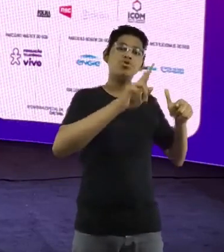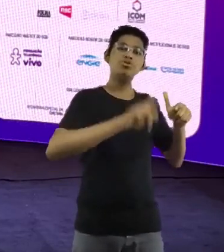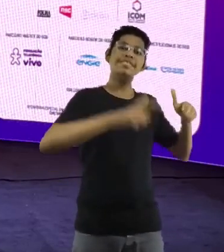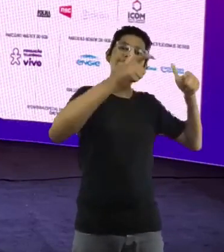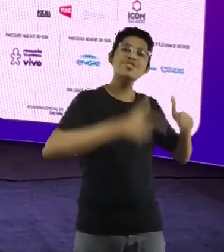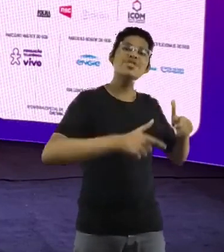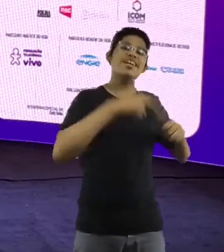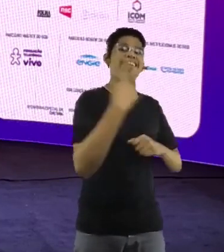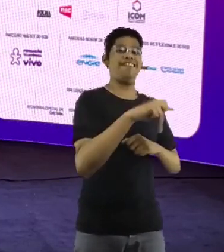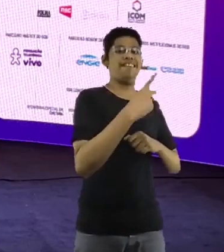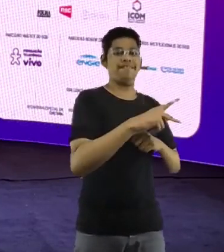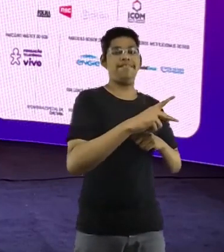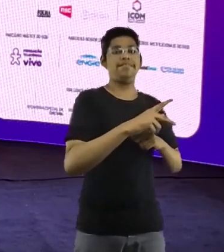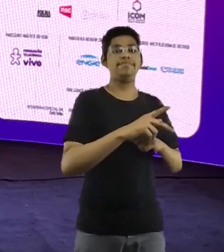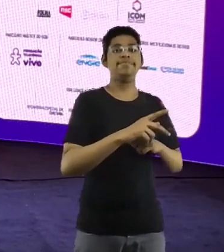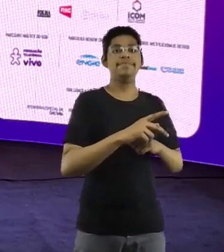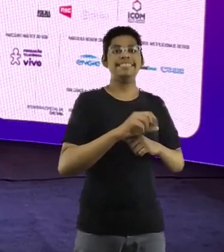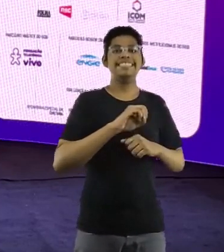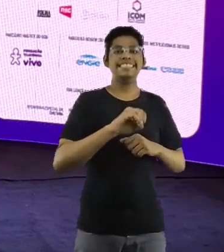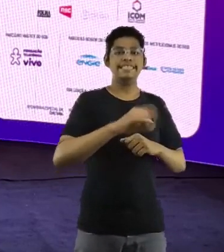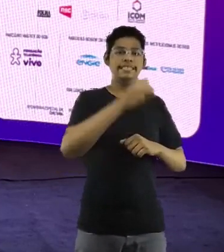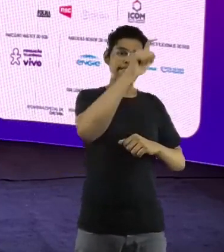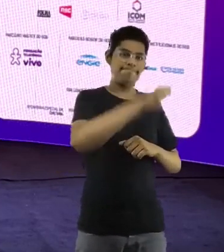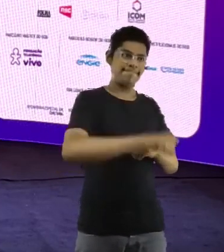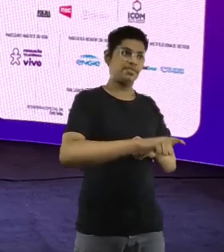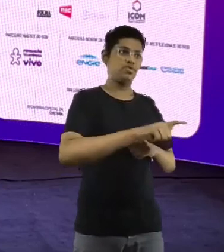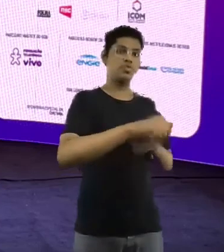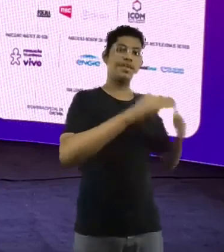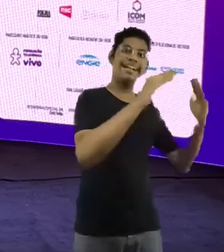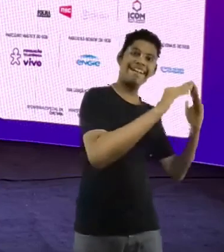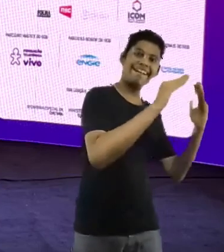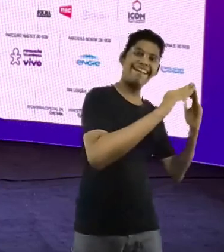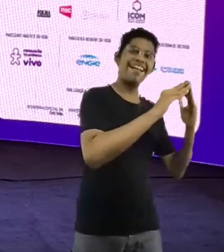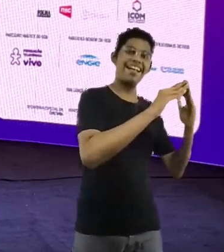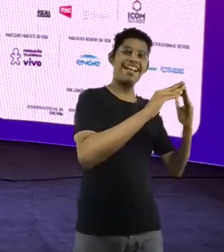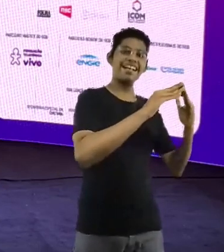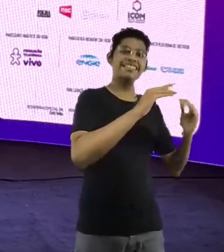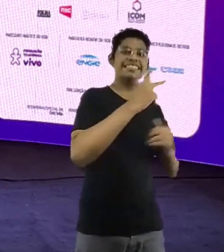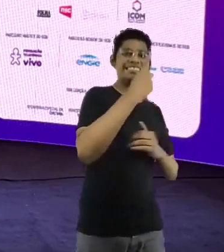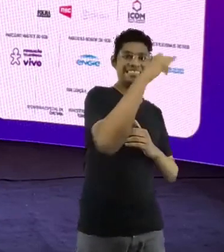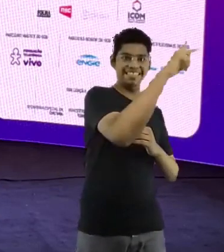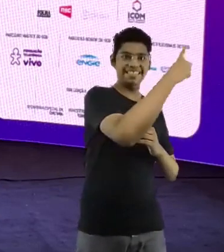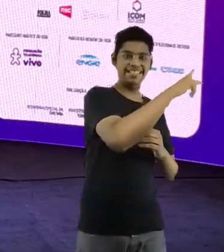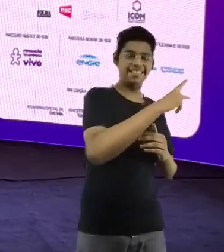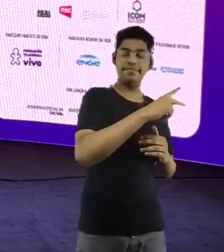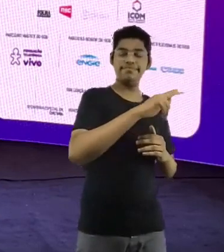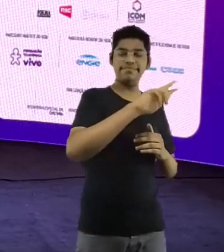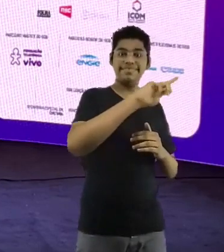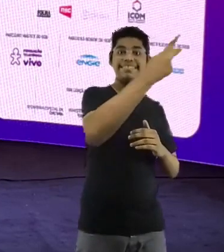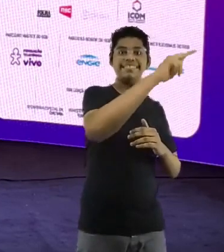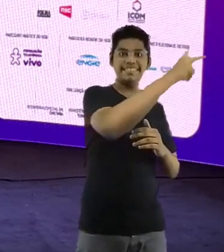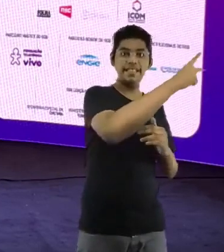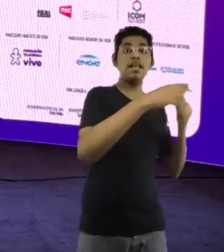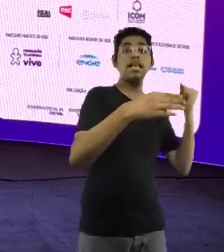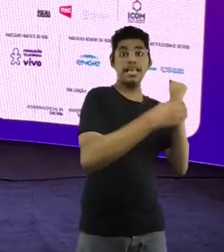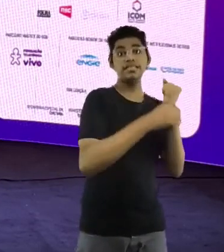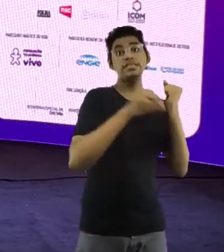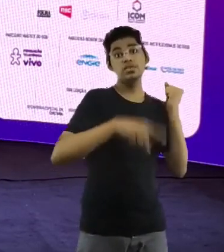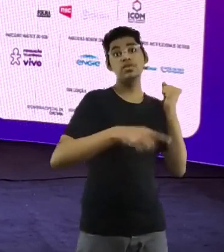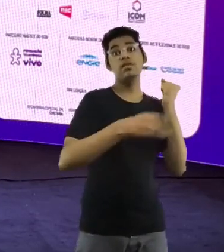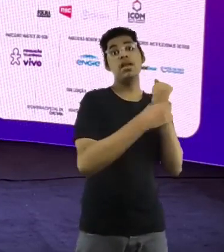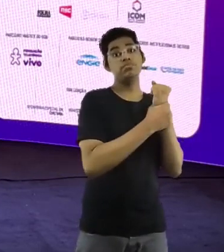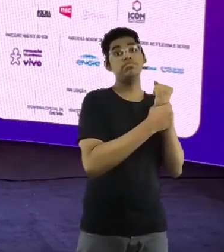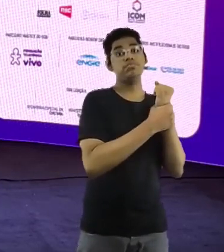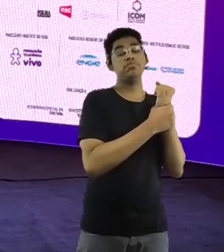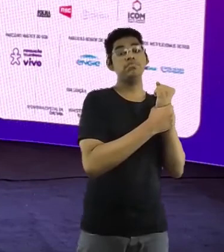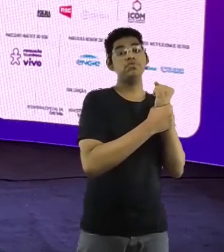se o usuário está fazendo essa transação de casa, esse é um local seguro para você fazer uma transferência de alto valor. Se você está no meio